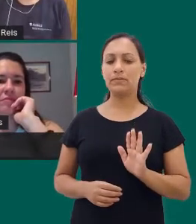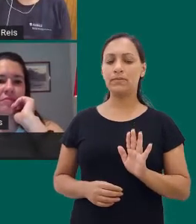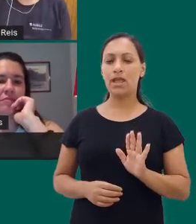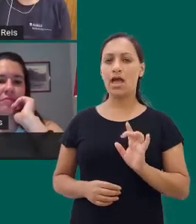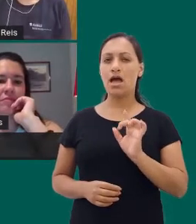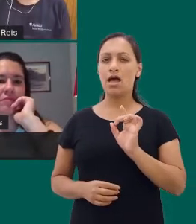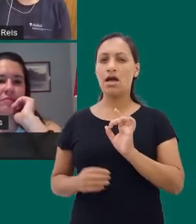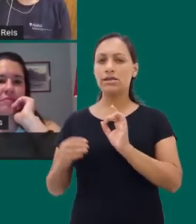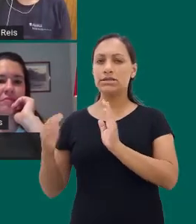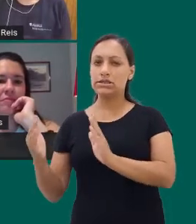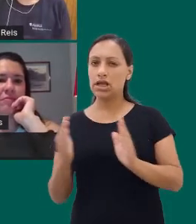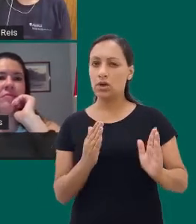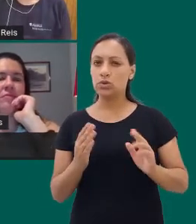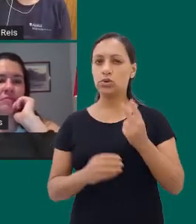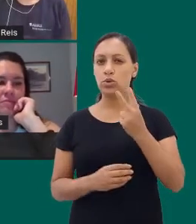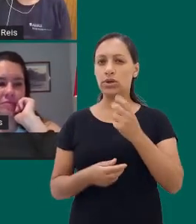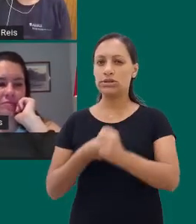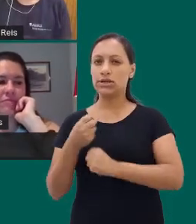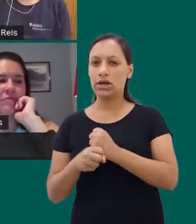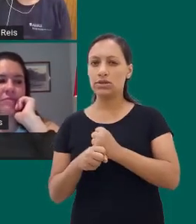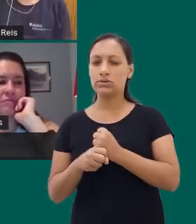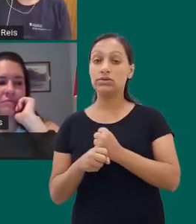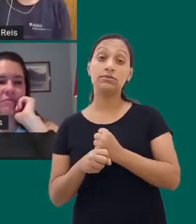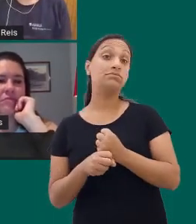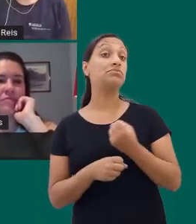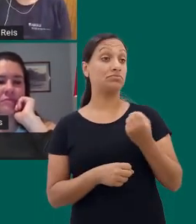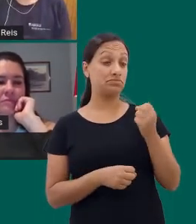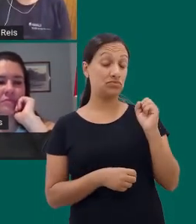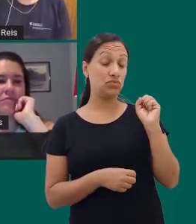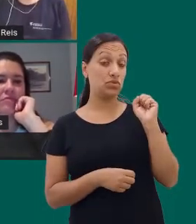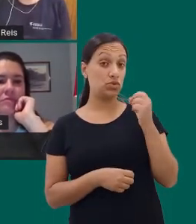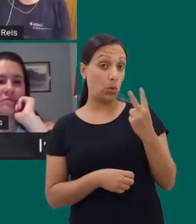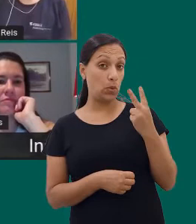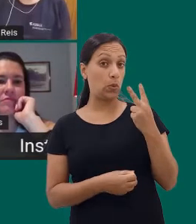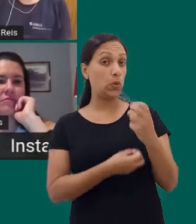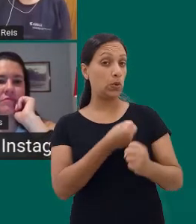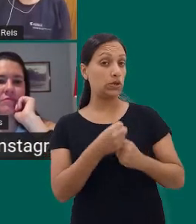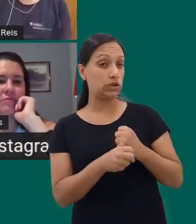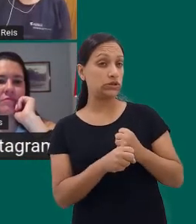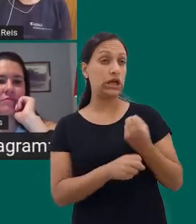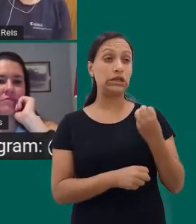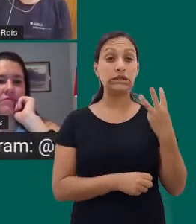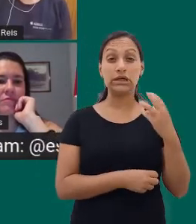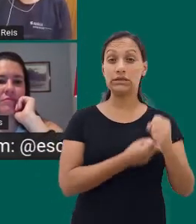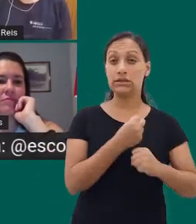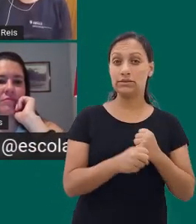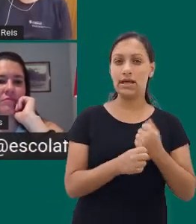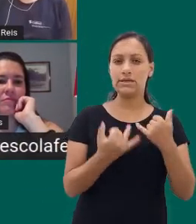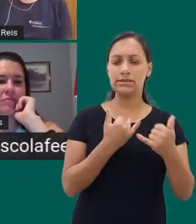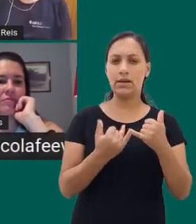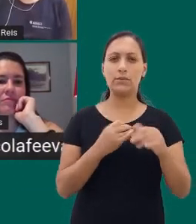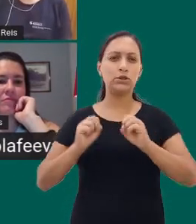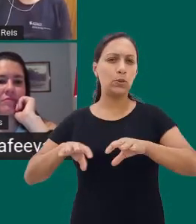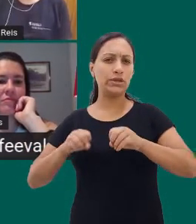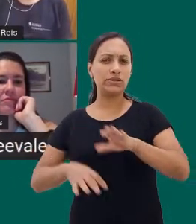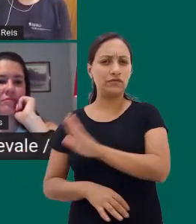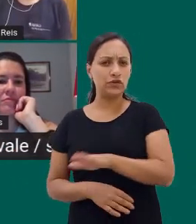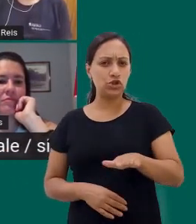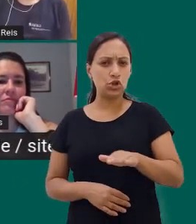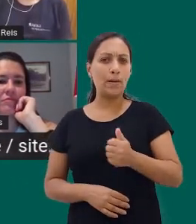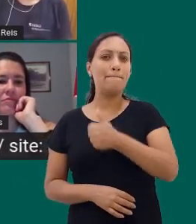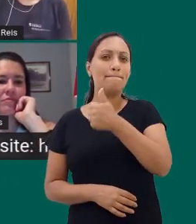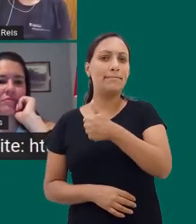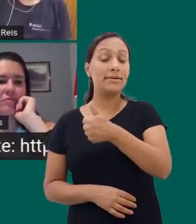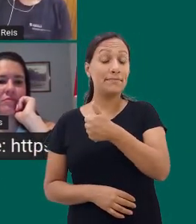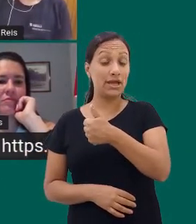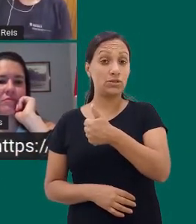ciclo, 2 anos. 2 a 3 anos, né? No caso, por exemplo, temos a educação infantil, aí temos o primeiro ciclo do ensino